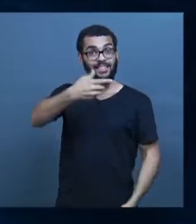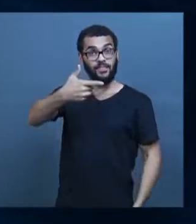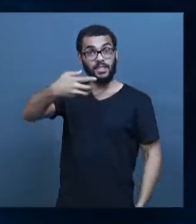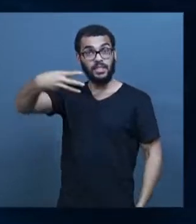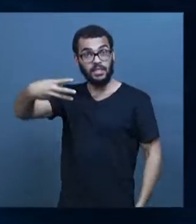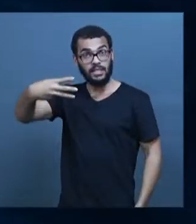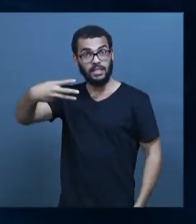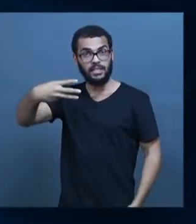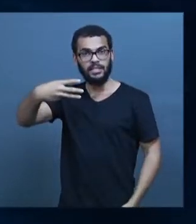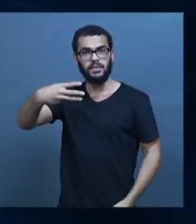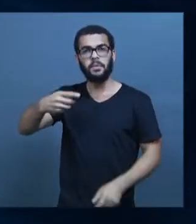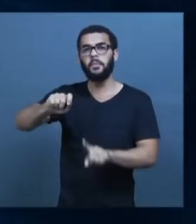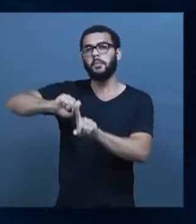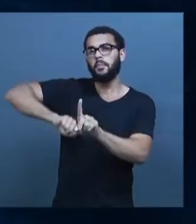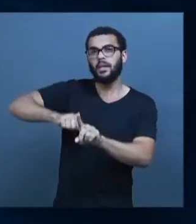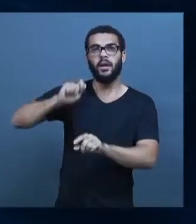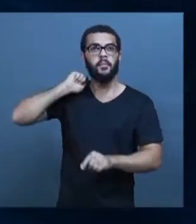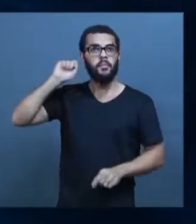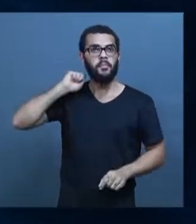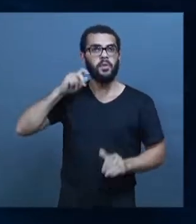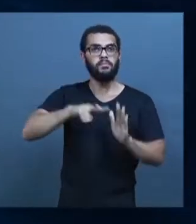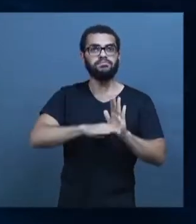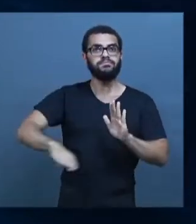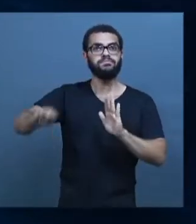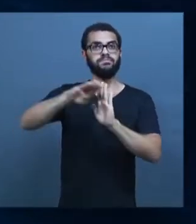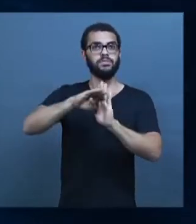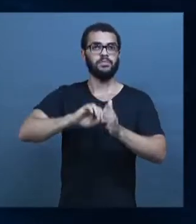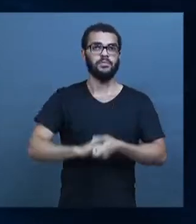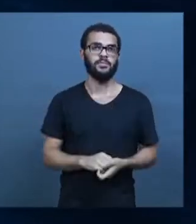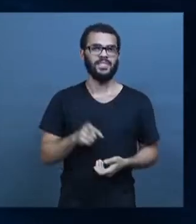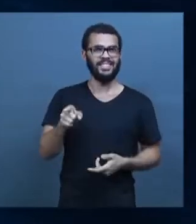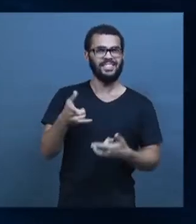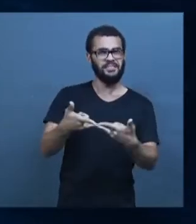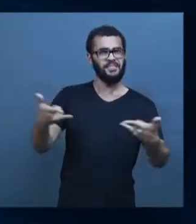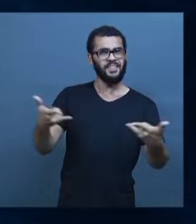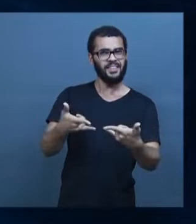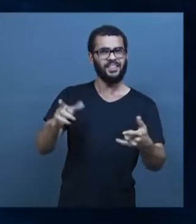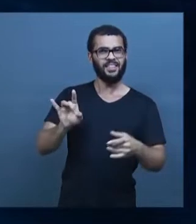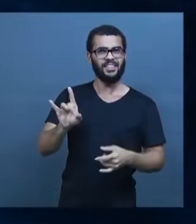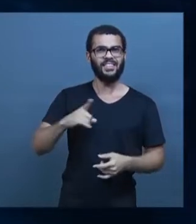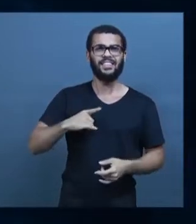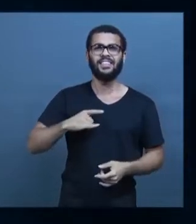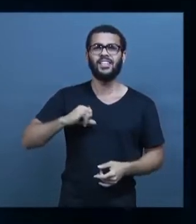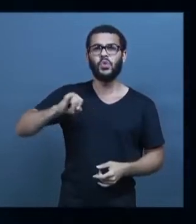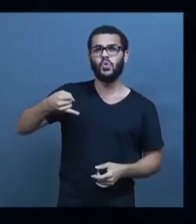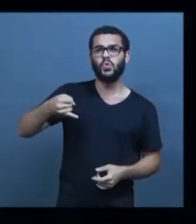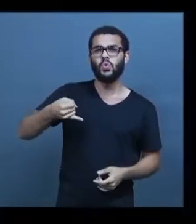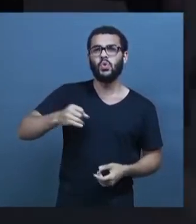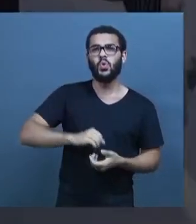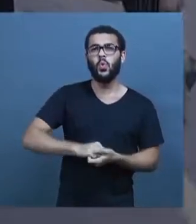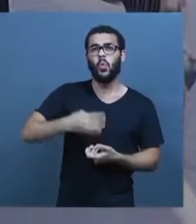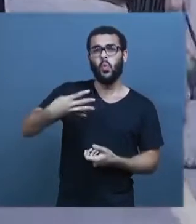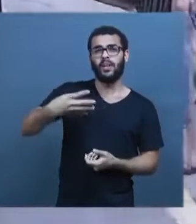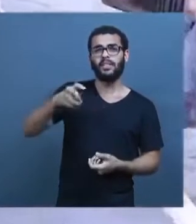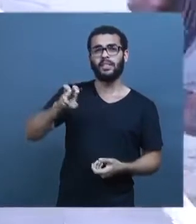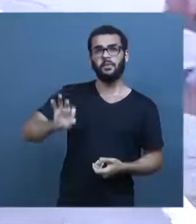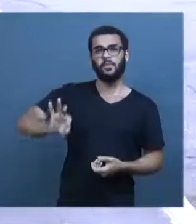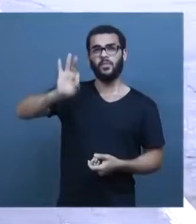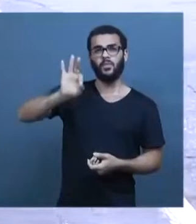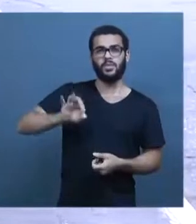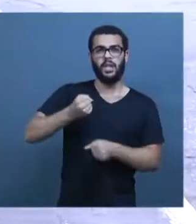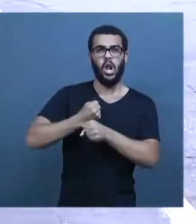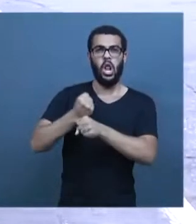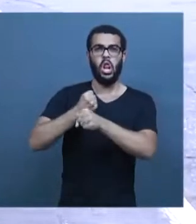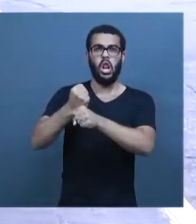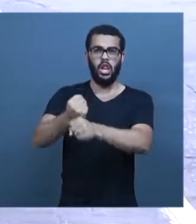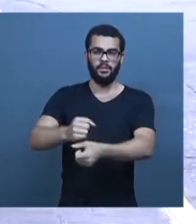323% em abril. No crédito pessoal, por exemplo, os juros são de 45% ao ano. O estudo mostra